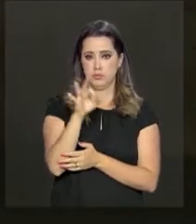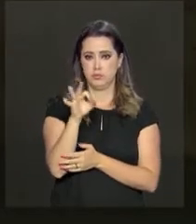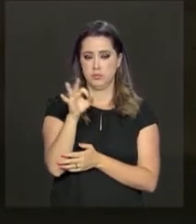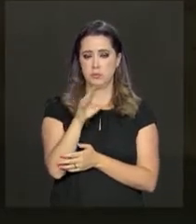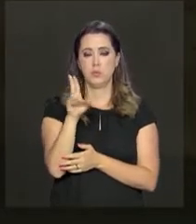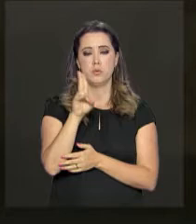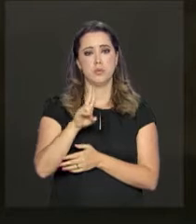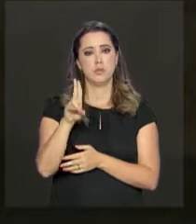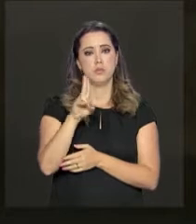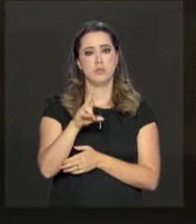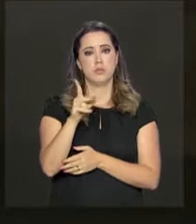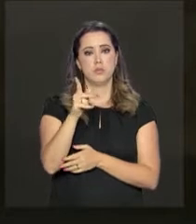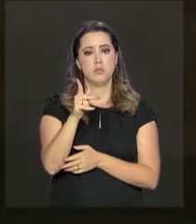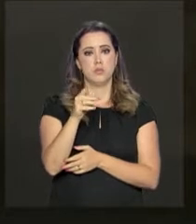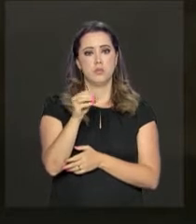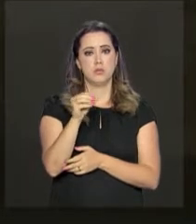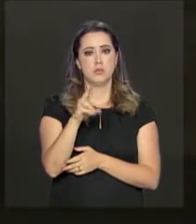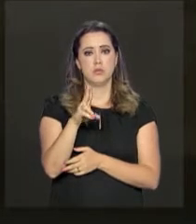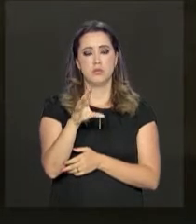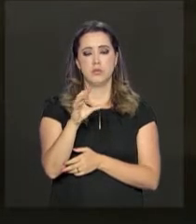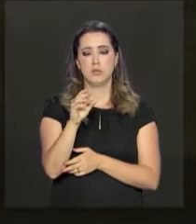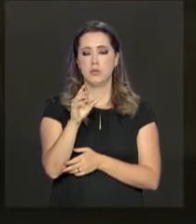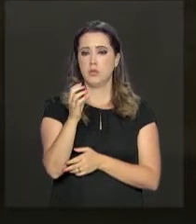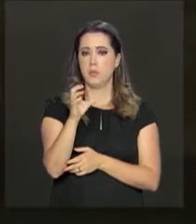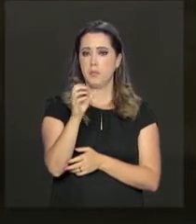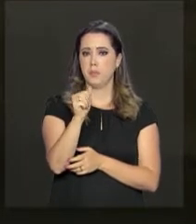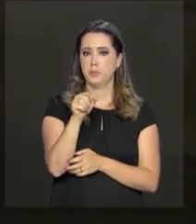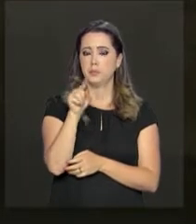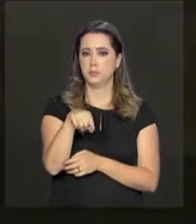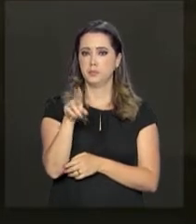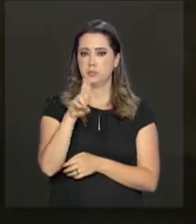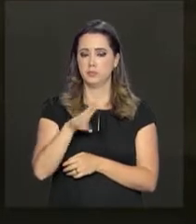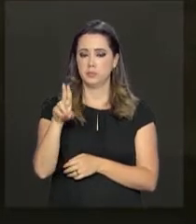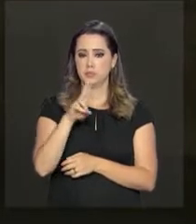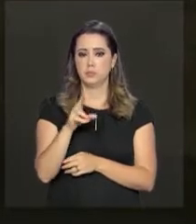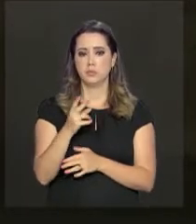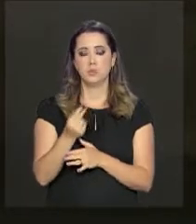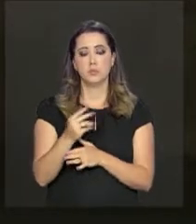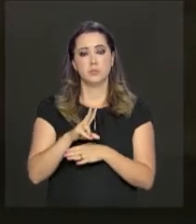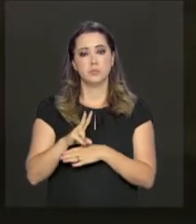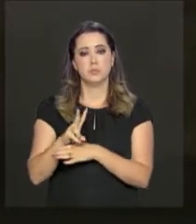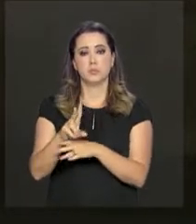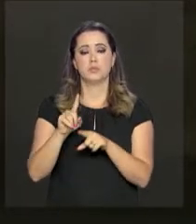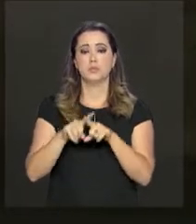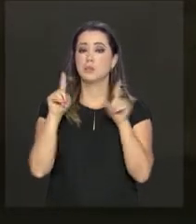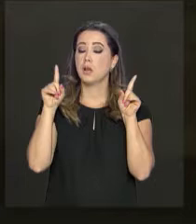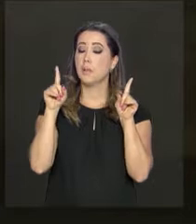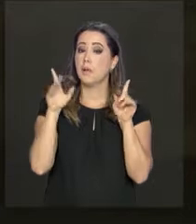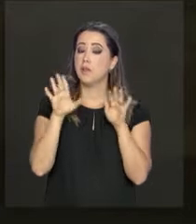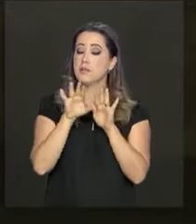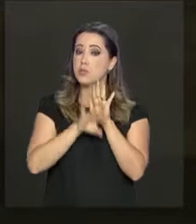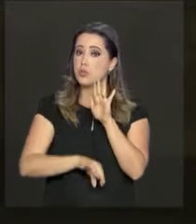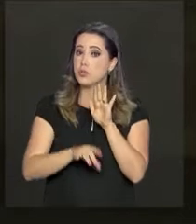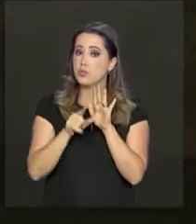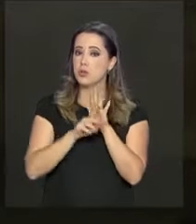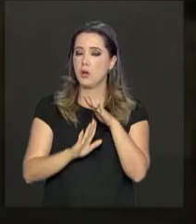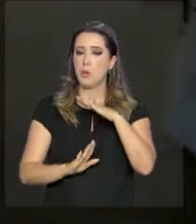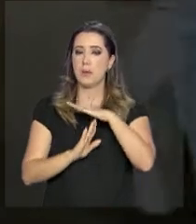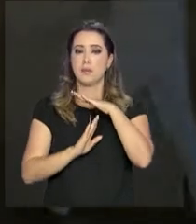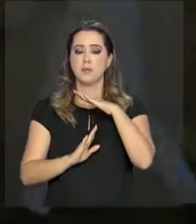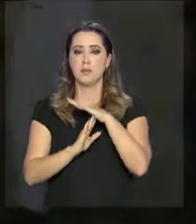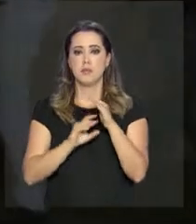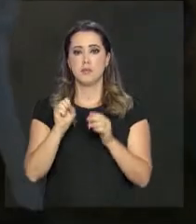caderneta de poupança que devem ser direcionados para o crédito imobiliário porém retirou o limite de